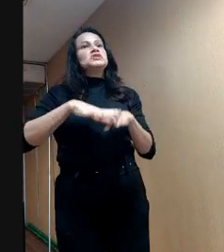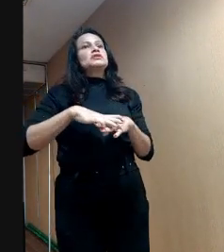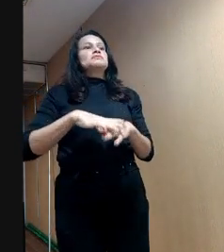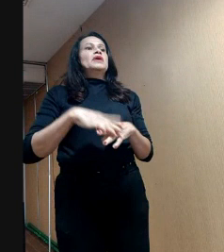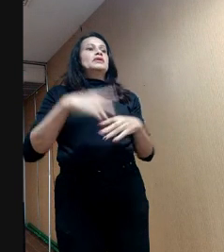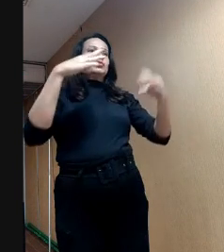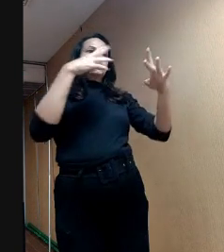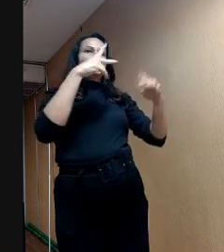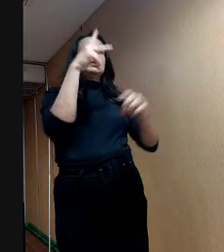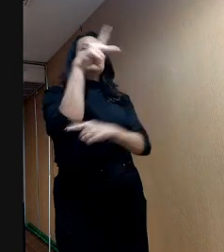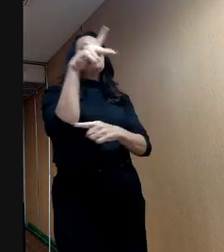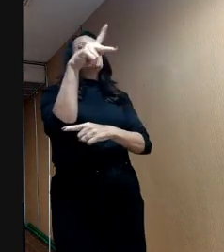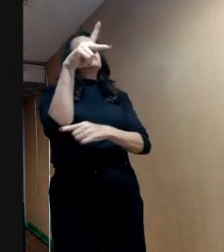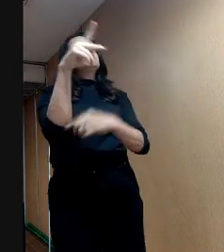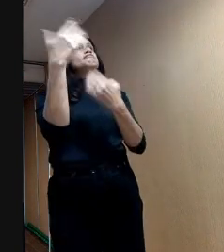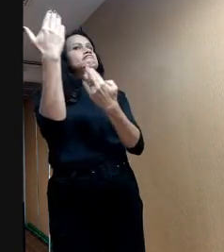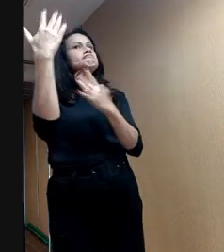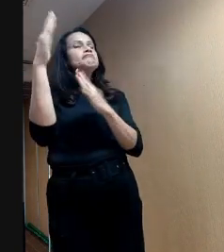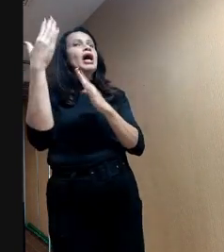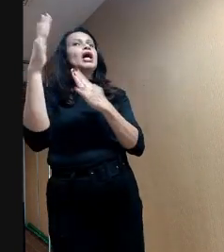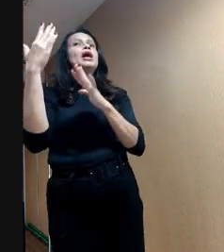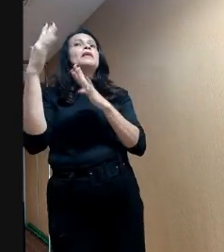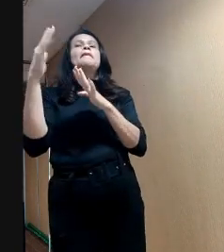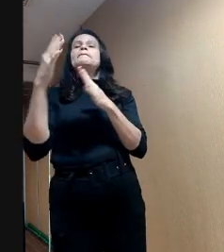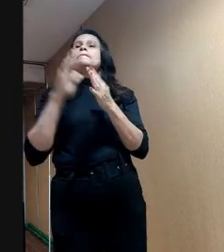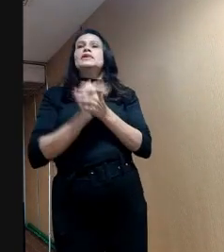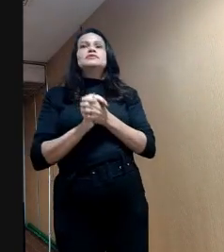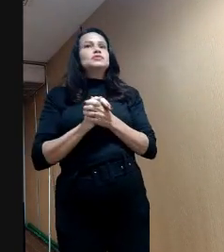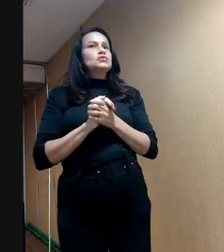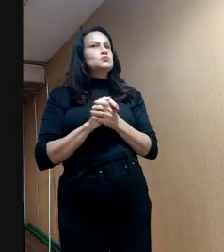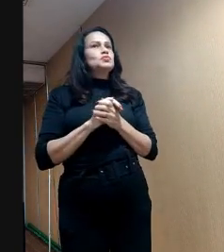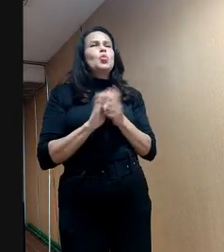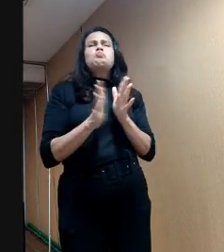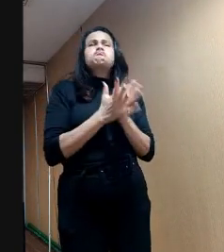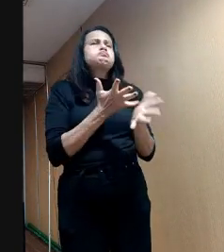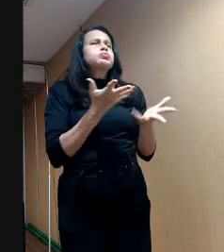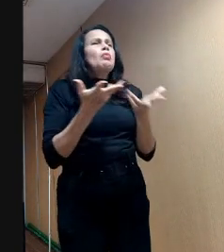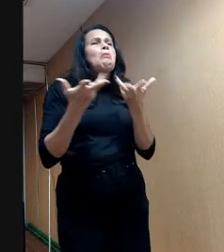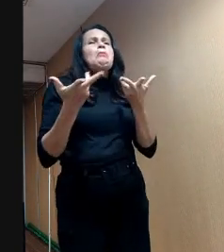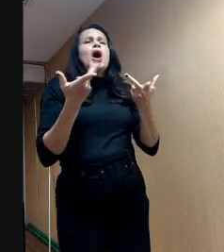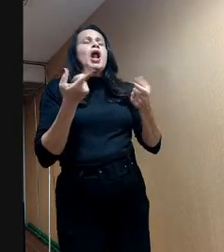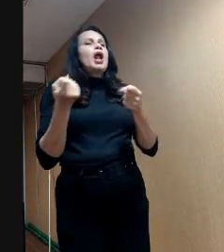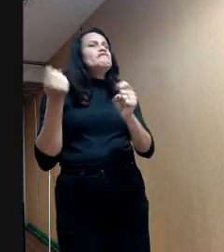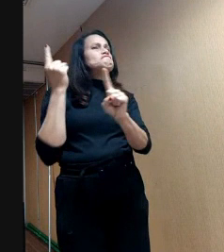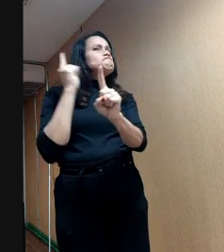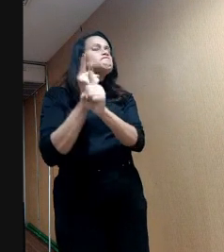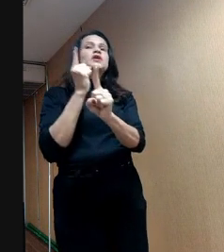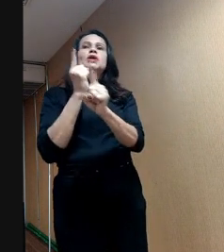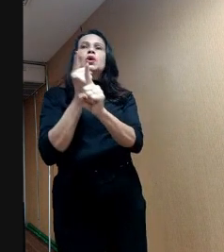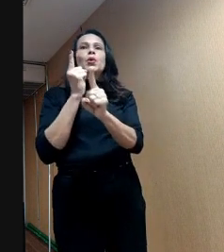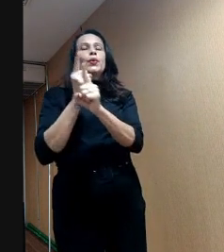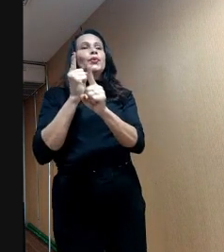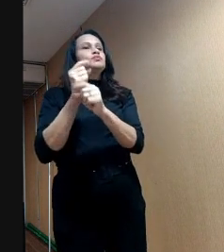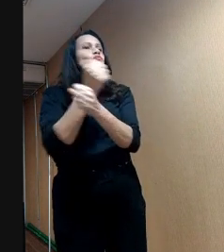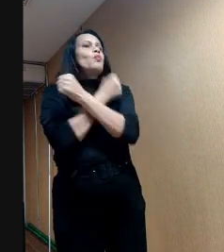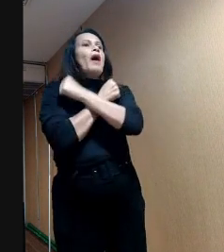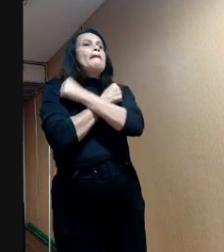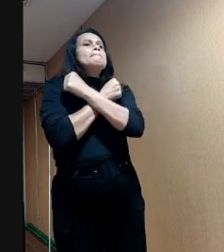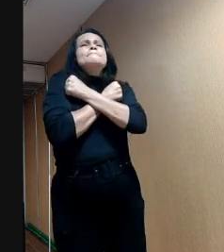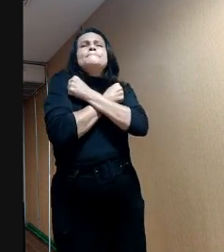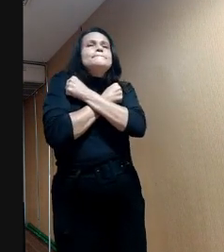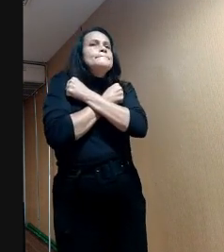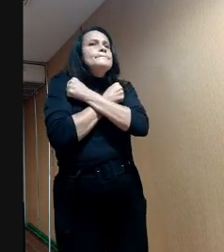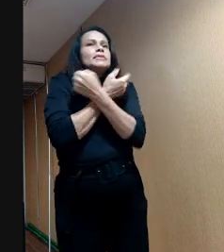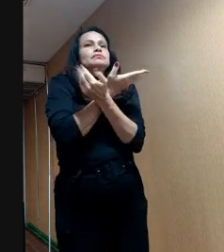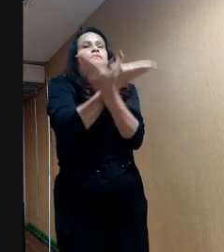todos os organizadores, um excelente encontro, que seja muito produtivo e muito inspirador, como eu falei. Um abraço a todos e todas e até uma